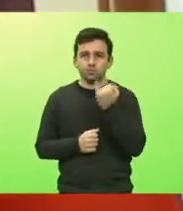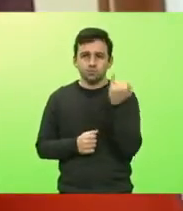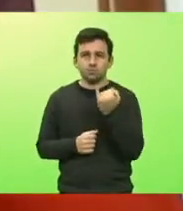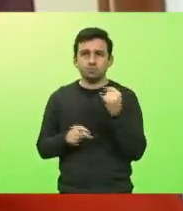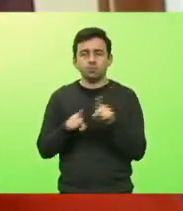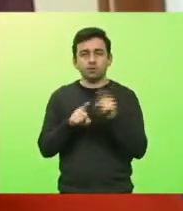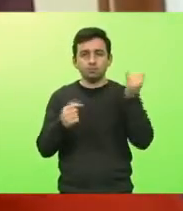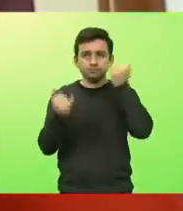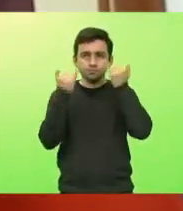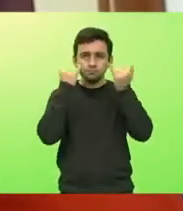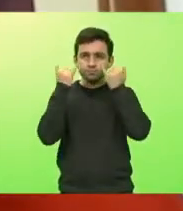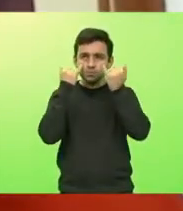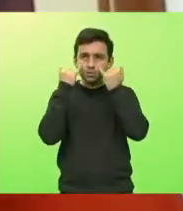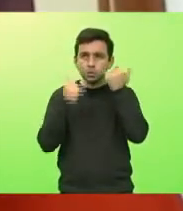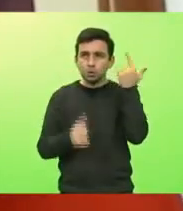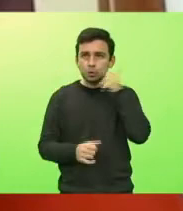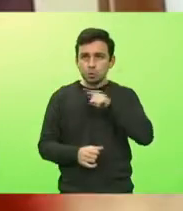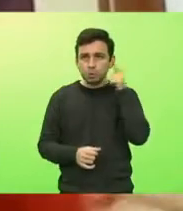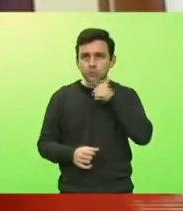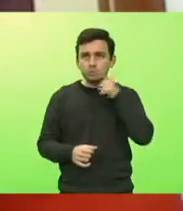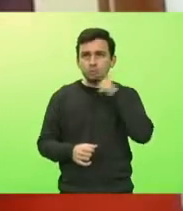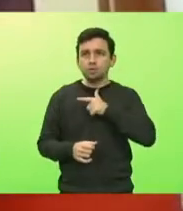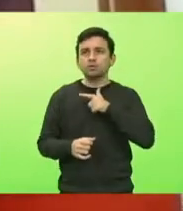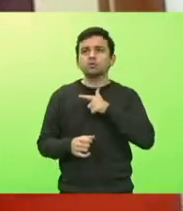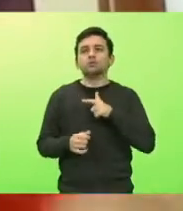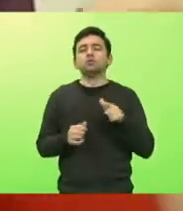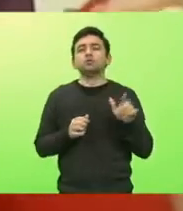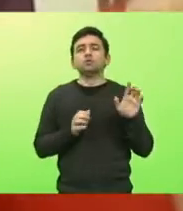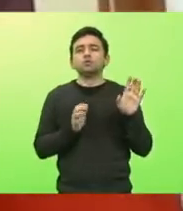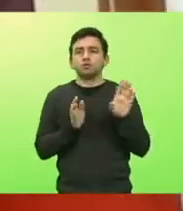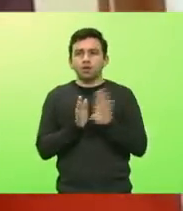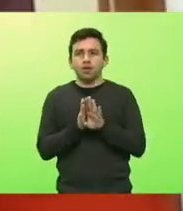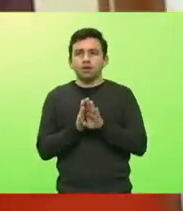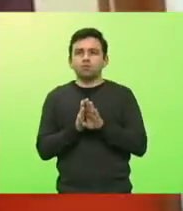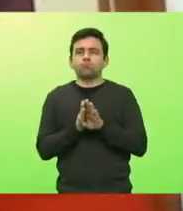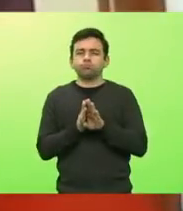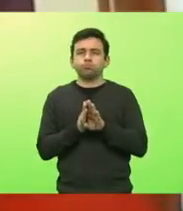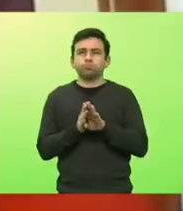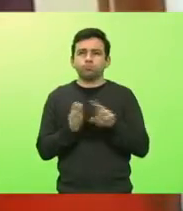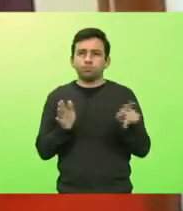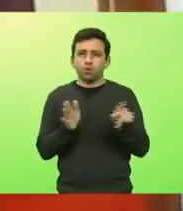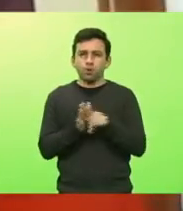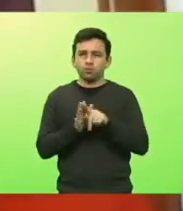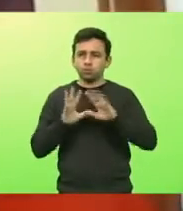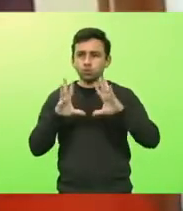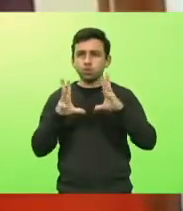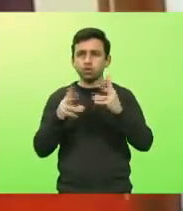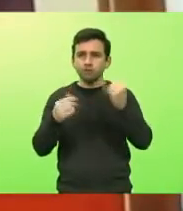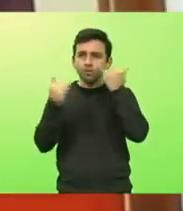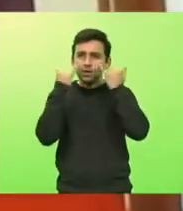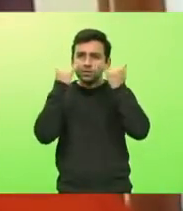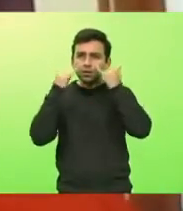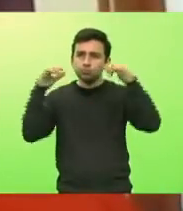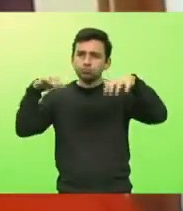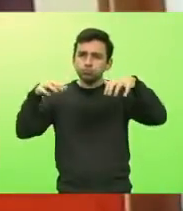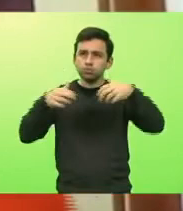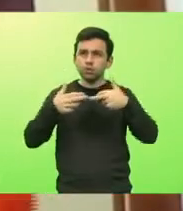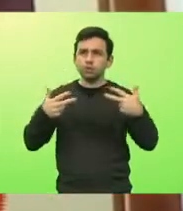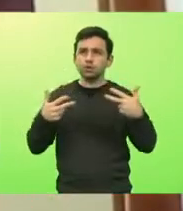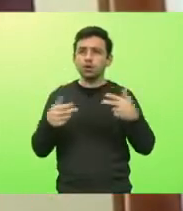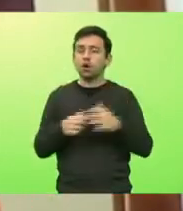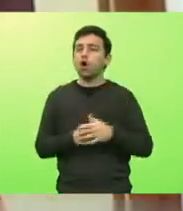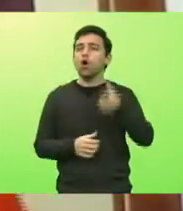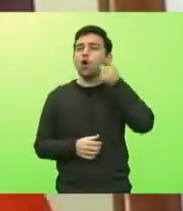informação chegue a esses fenômenos climáticos, chegue ao cidadão catarinense. Por exemplo, tinha ontem previsão de um